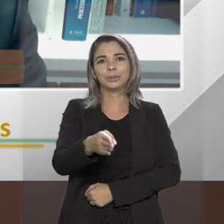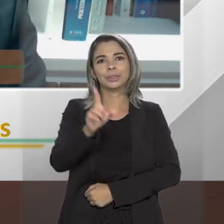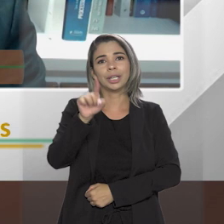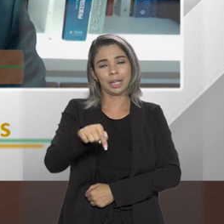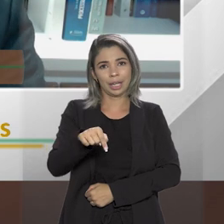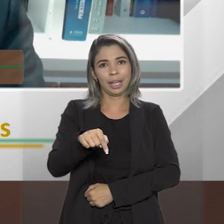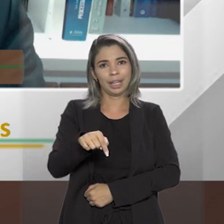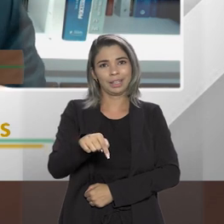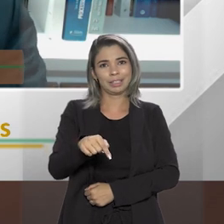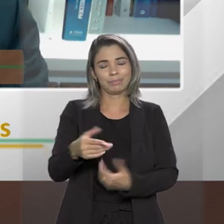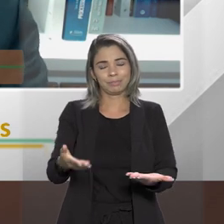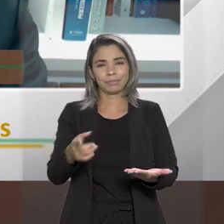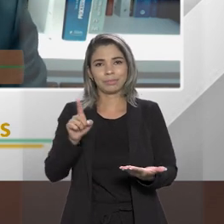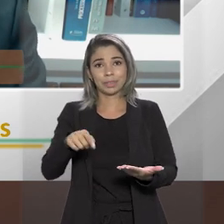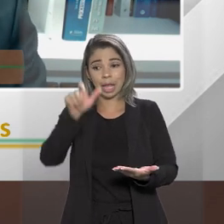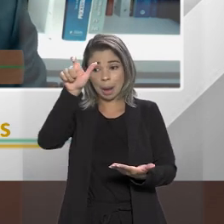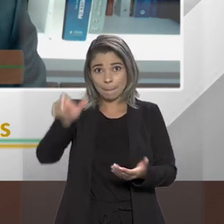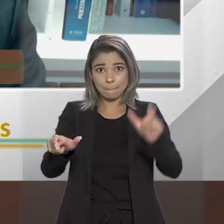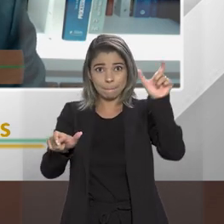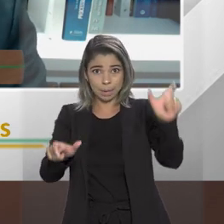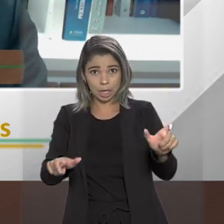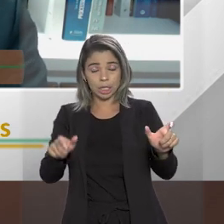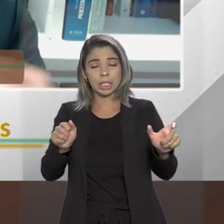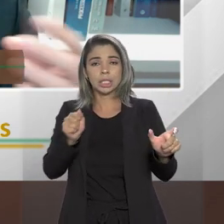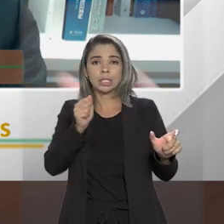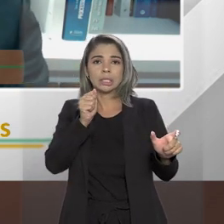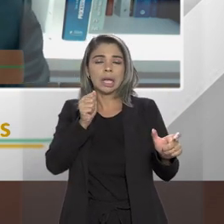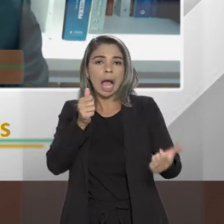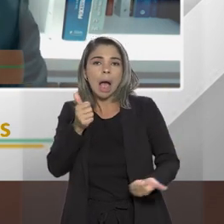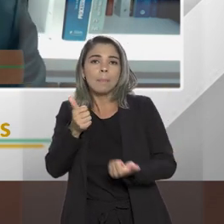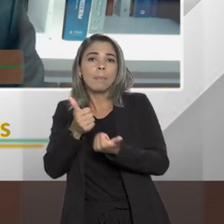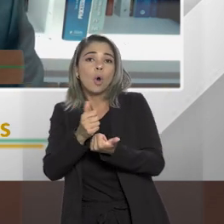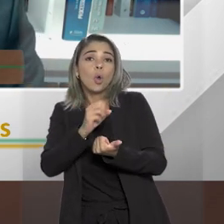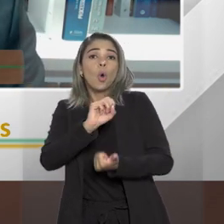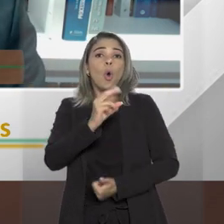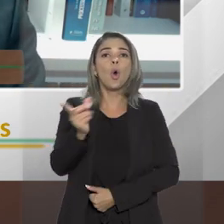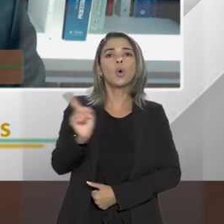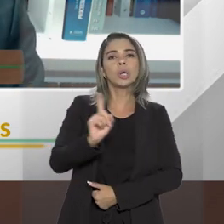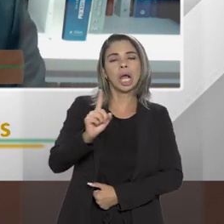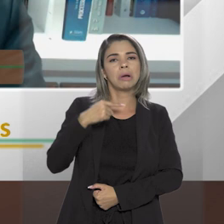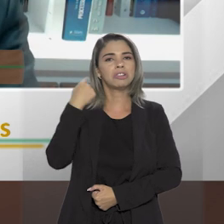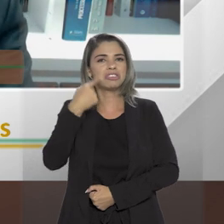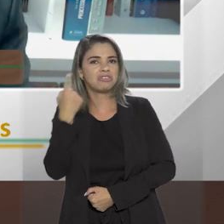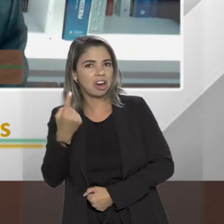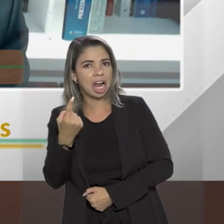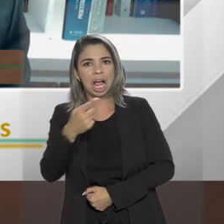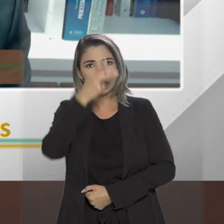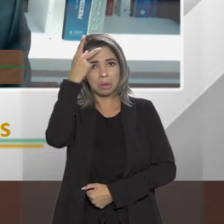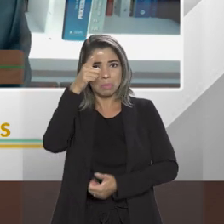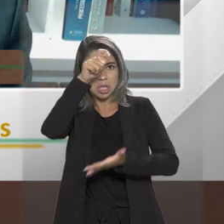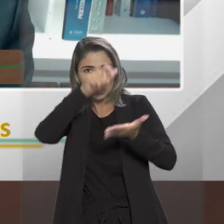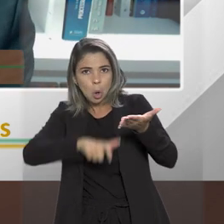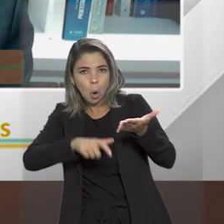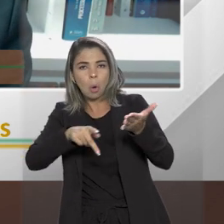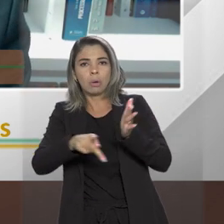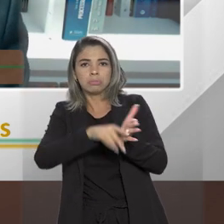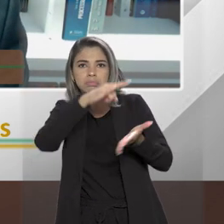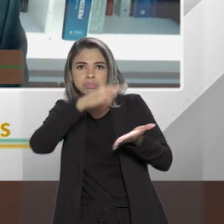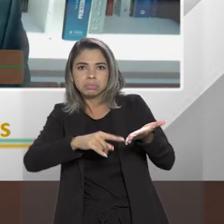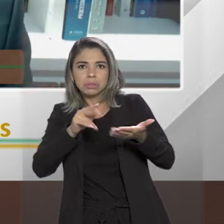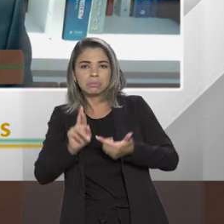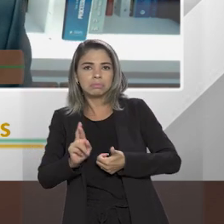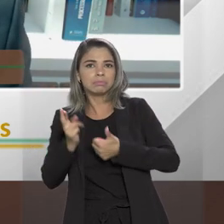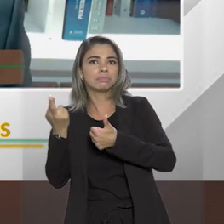anterior. As partes, com ou sem auxílio dos seus advogados, seus procuradores, negociam